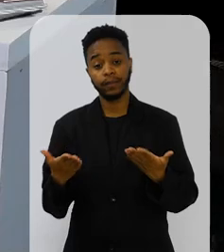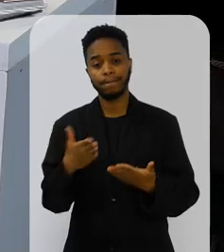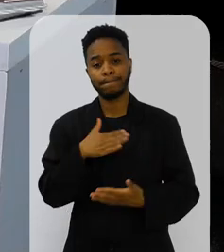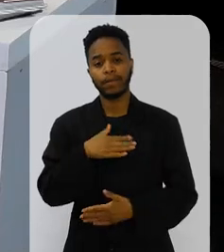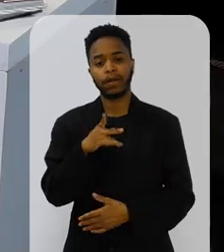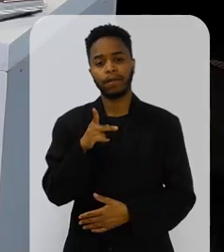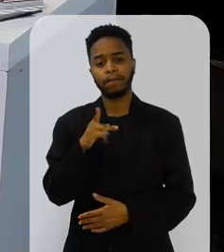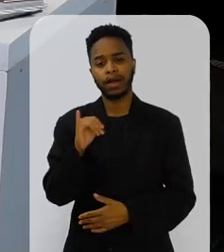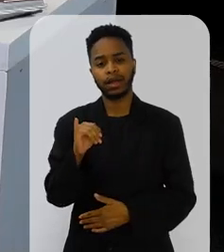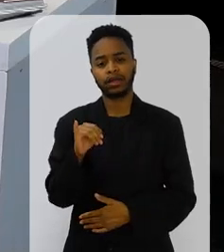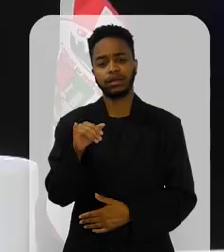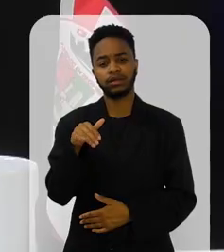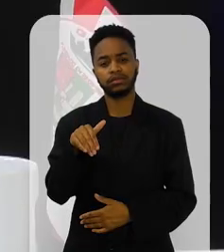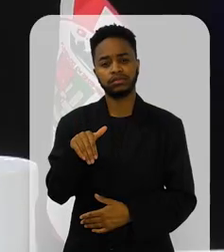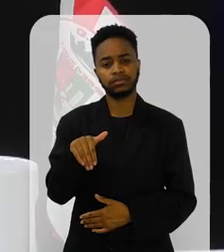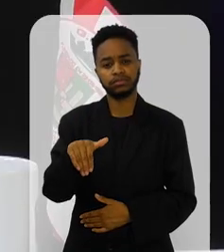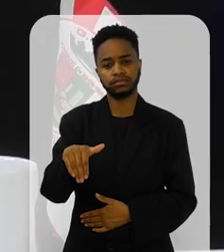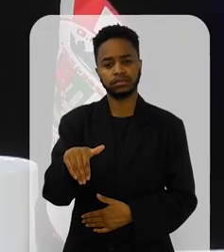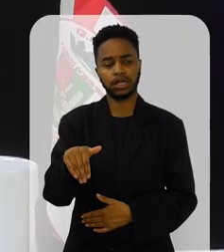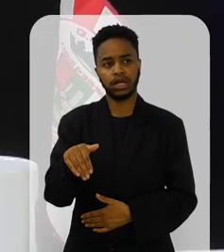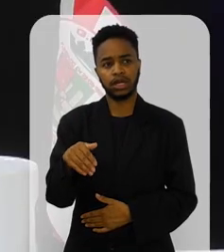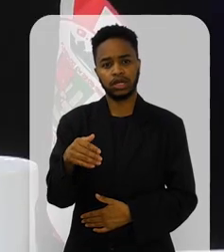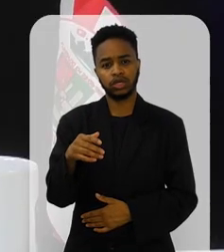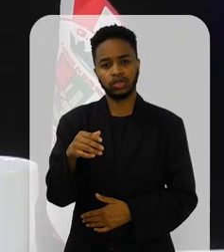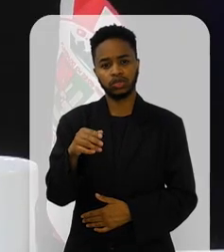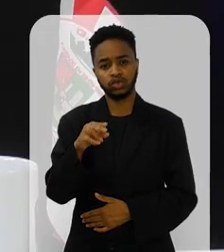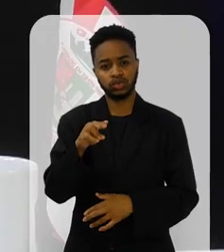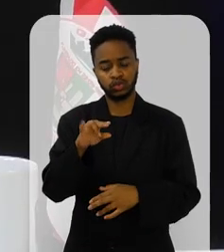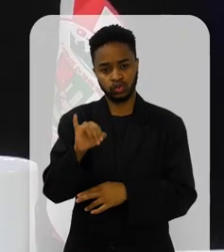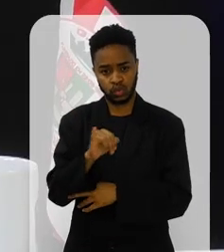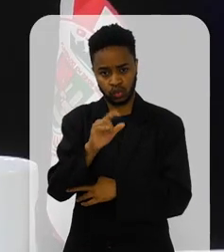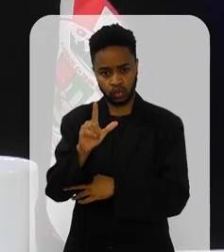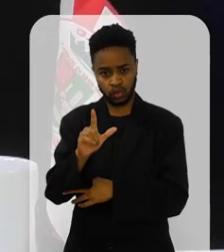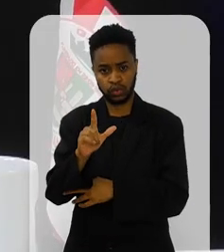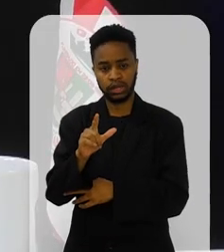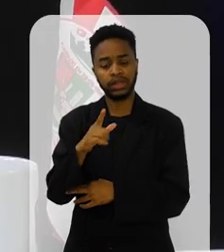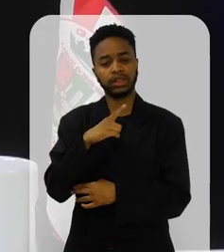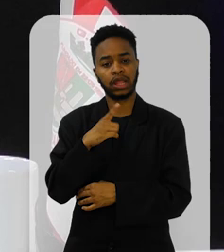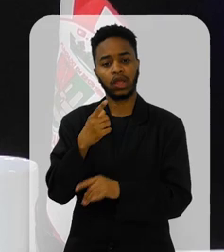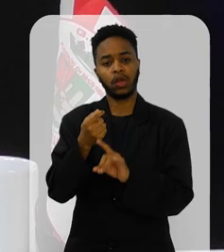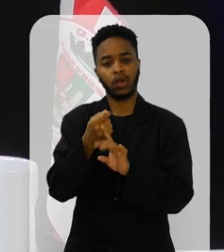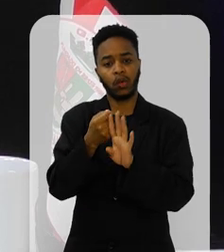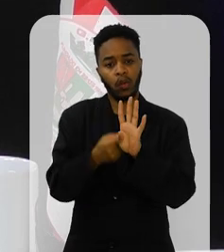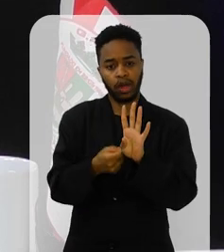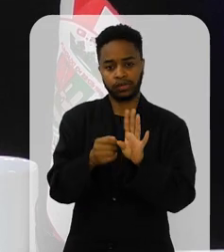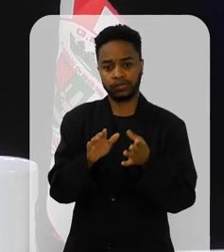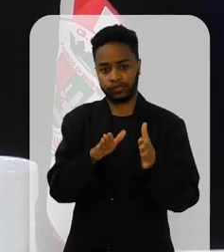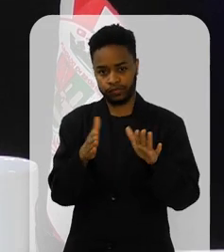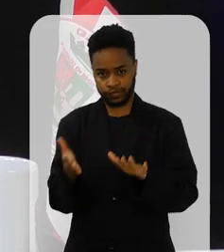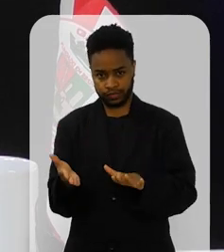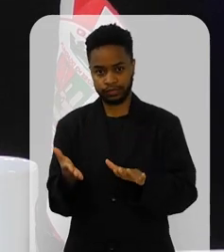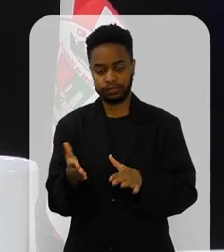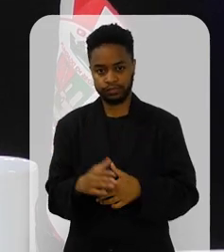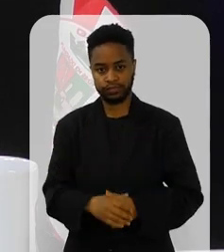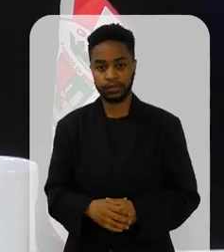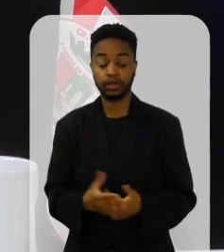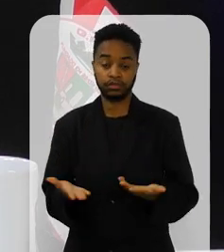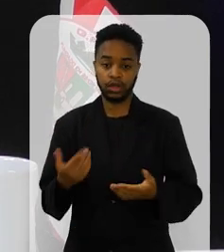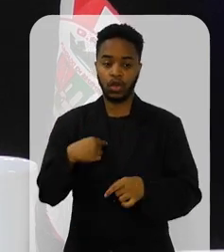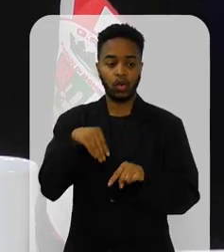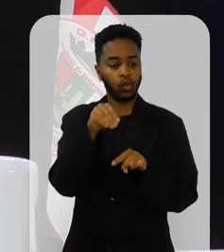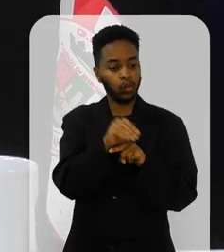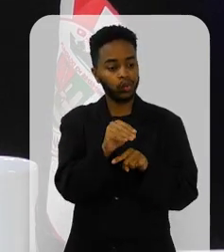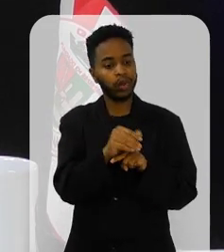meu pai vai fazer agora, em julho, 4 meses de falecido. Uhum. Eu cuidei